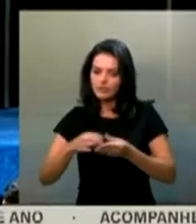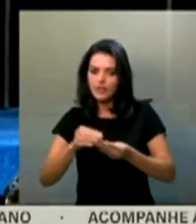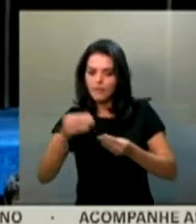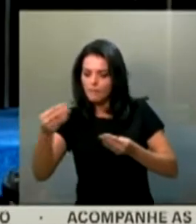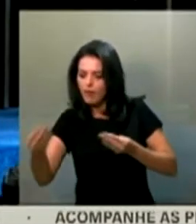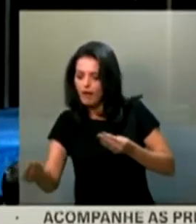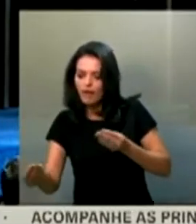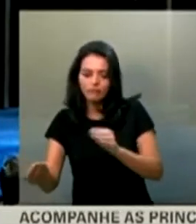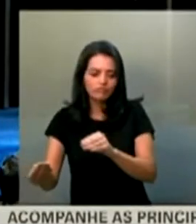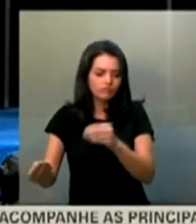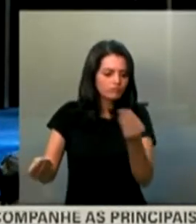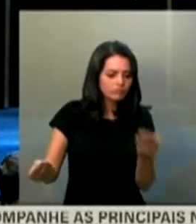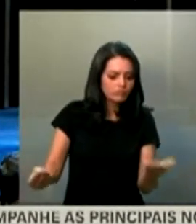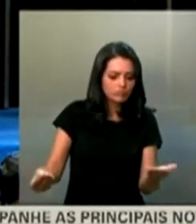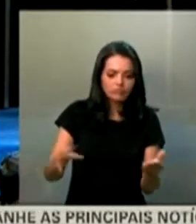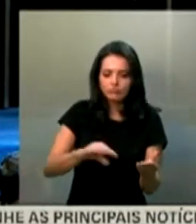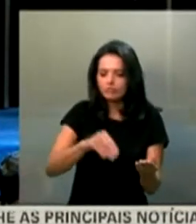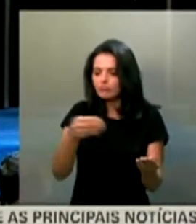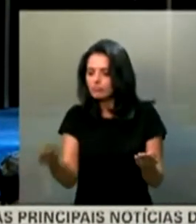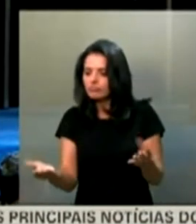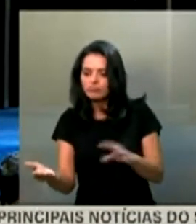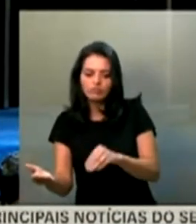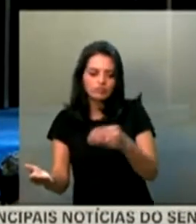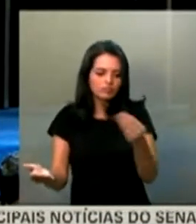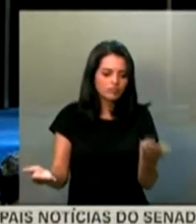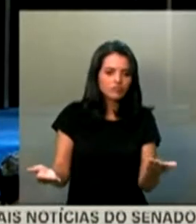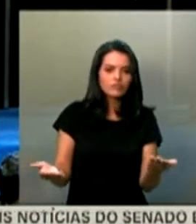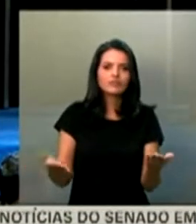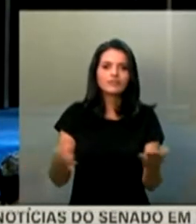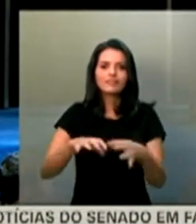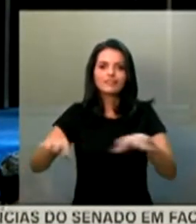cada candidato, cada lado da mesa.